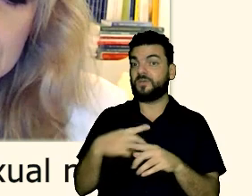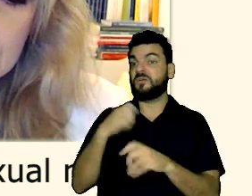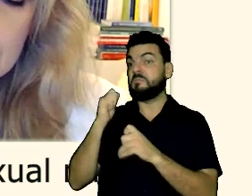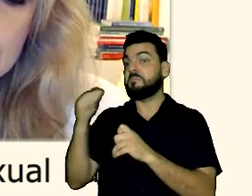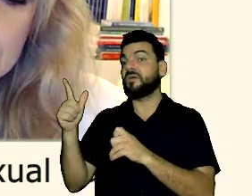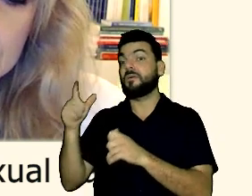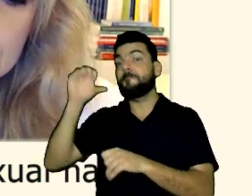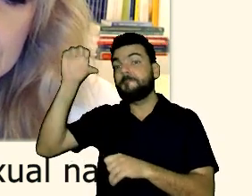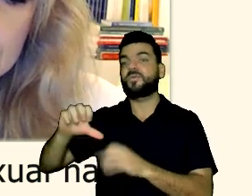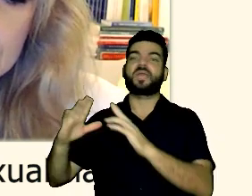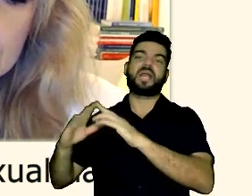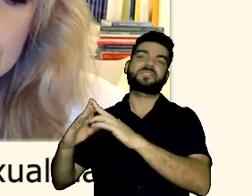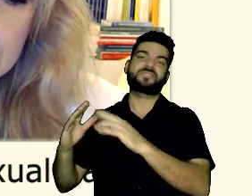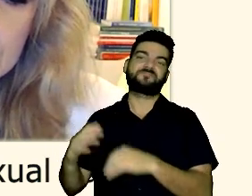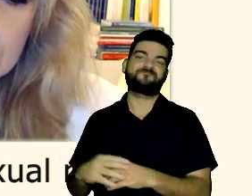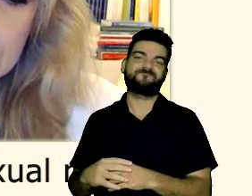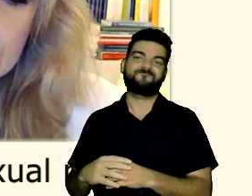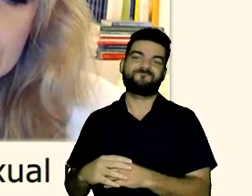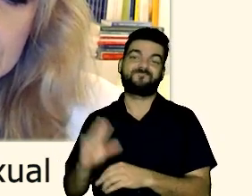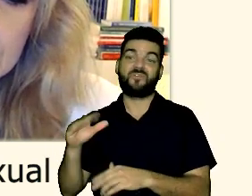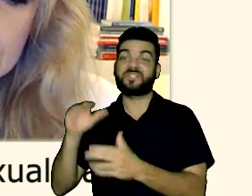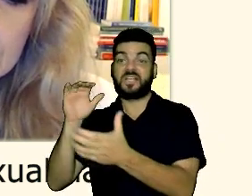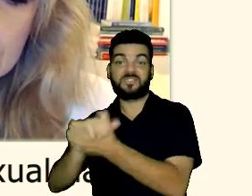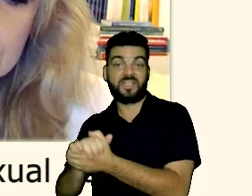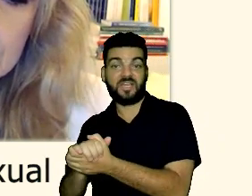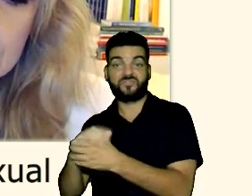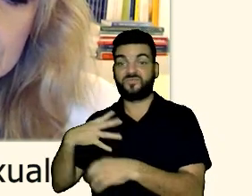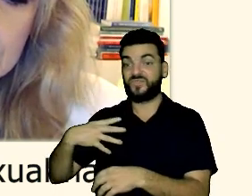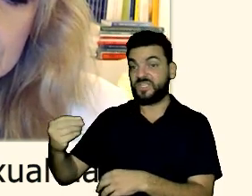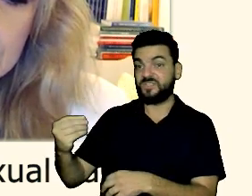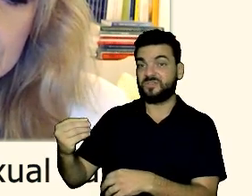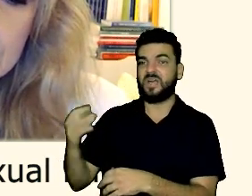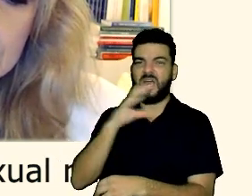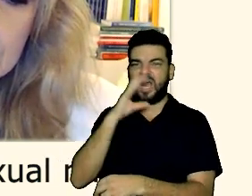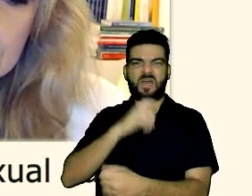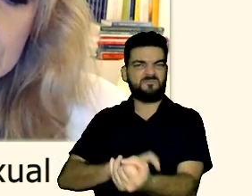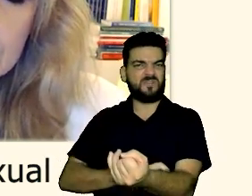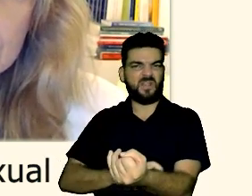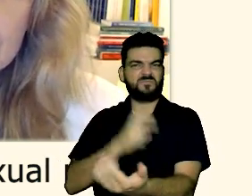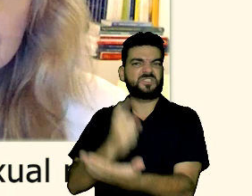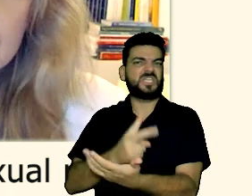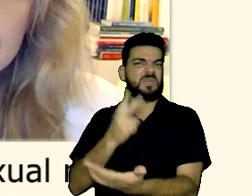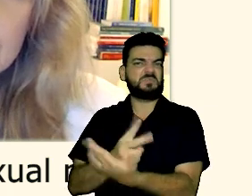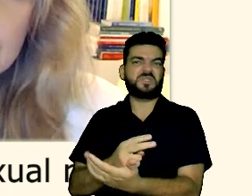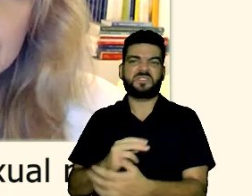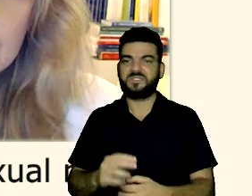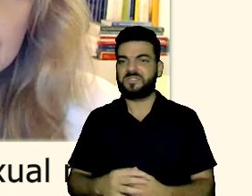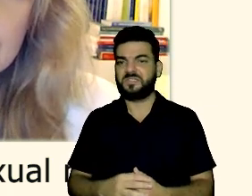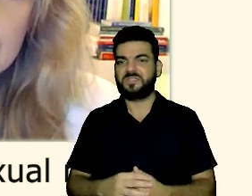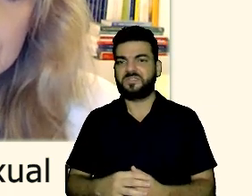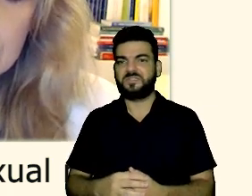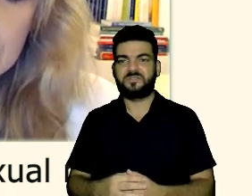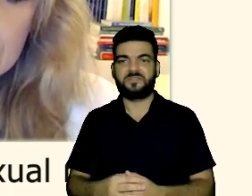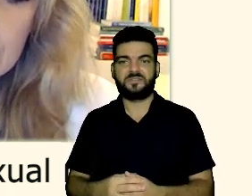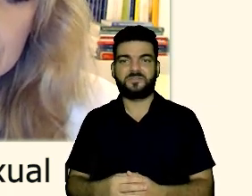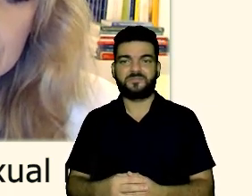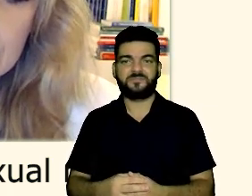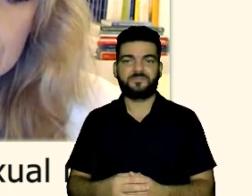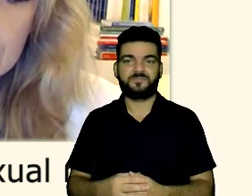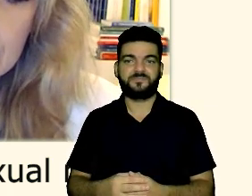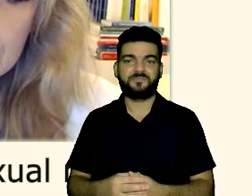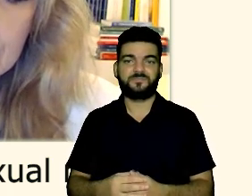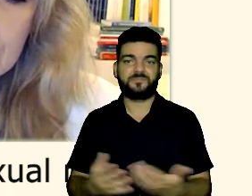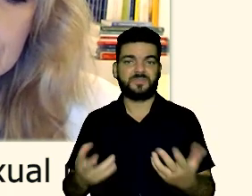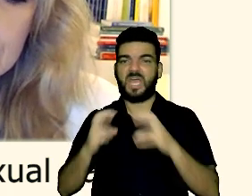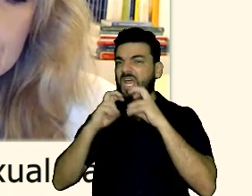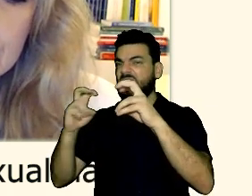próprio meio do trabalho, mas na casa, com quem ela convive mais intimamente, né? Ela fica irritada,